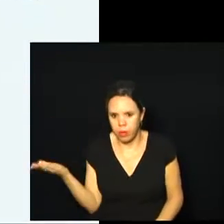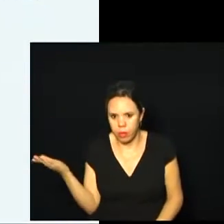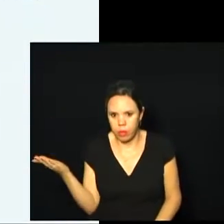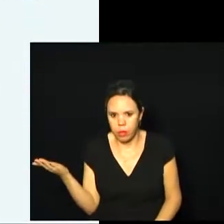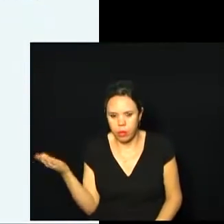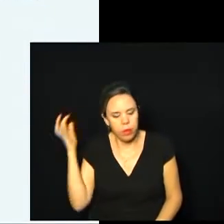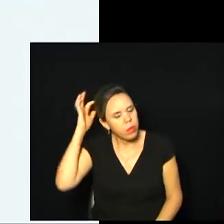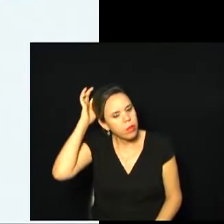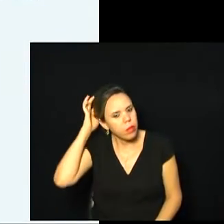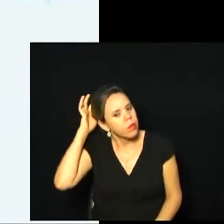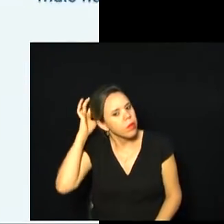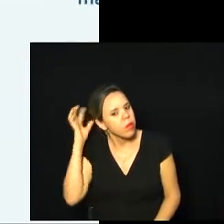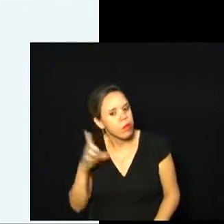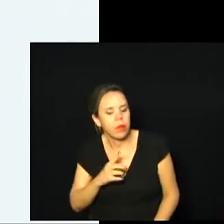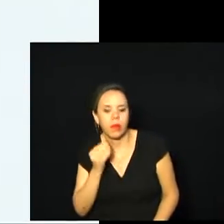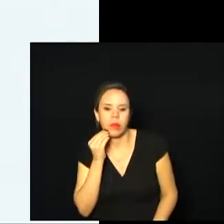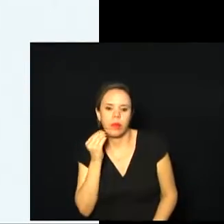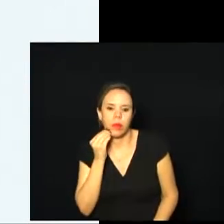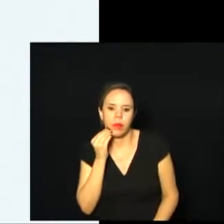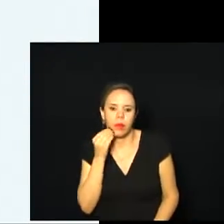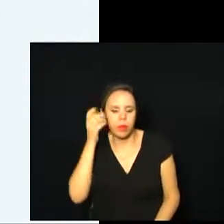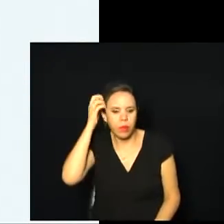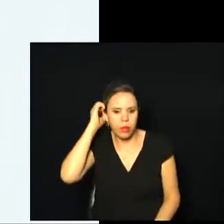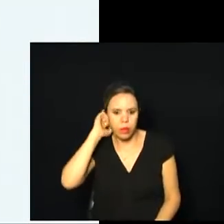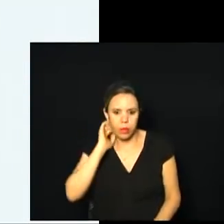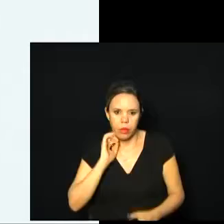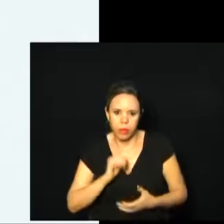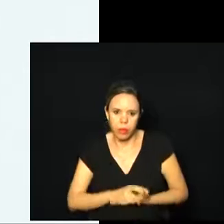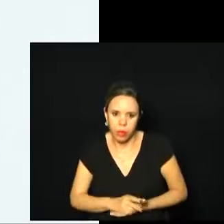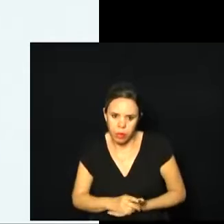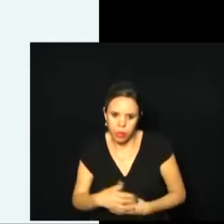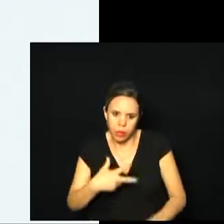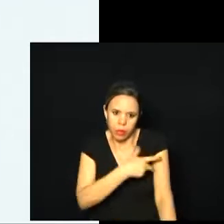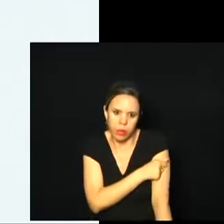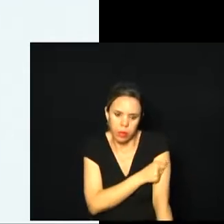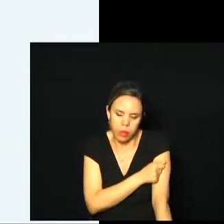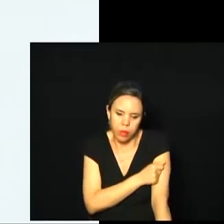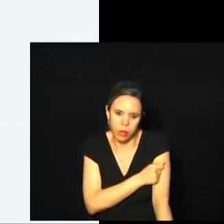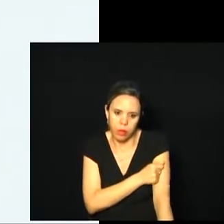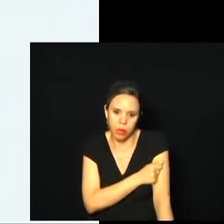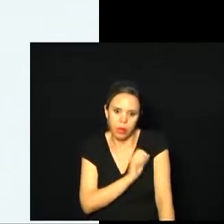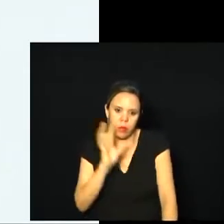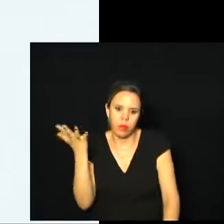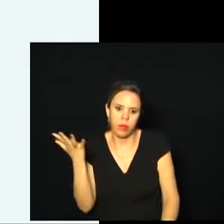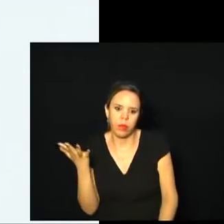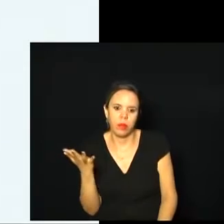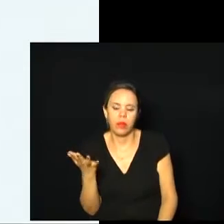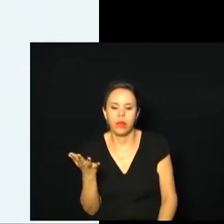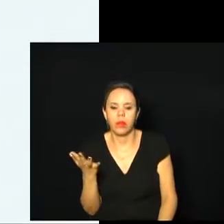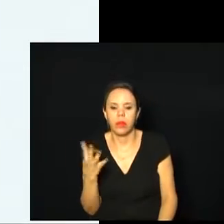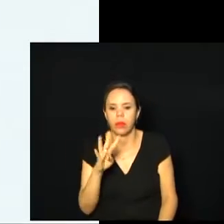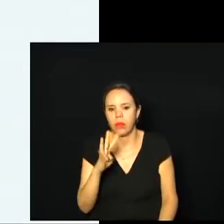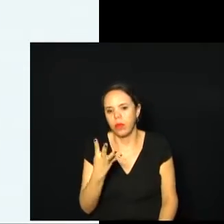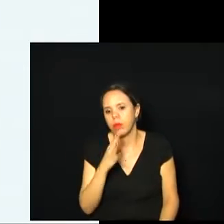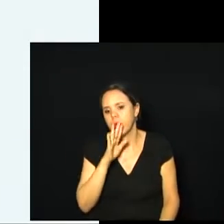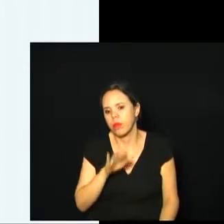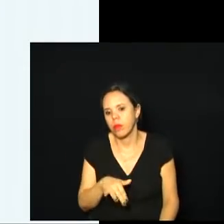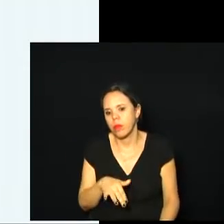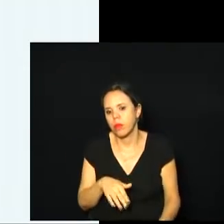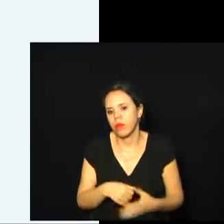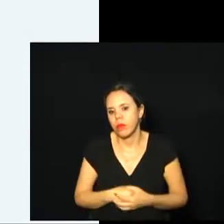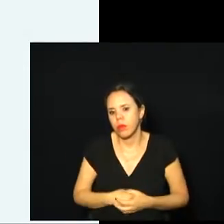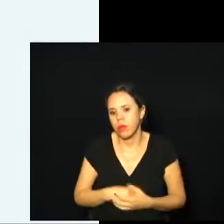e aí ela tem a oportunidade de ser vacinada. Isso acontece a partir das 4 horas da